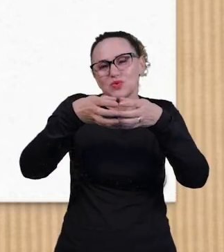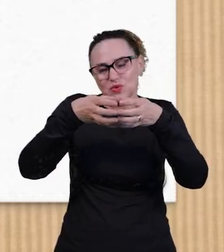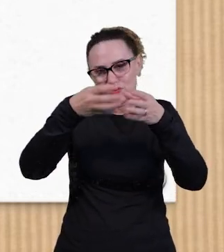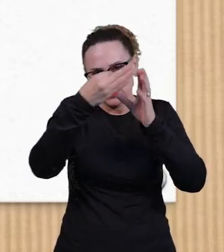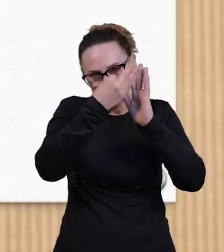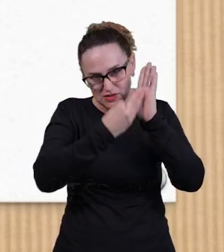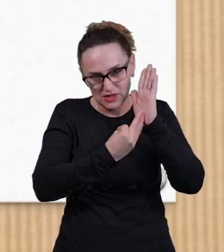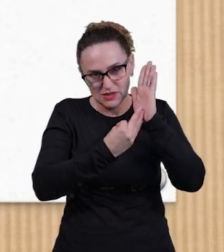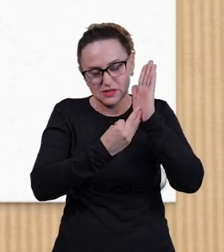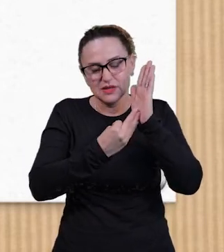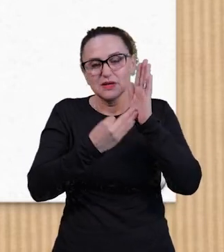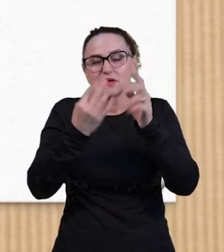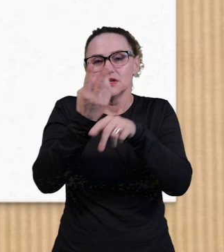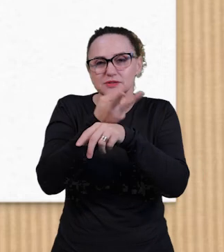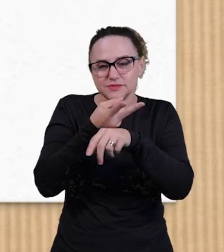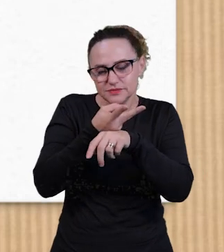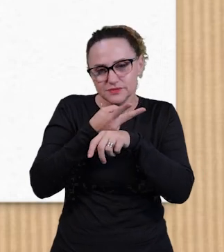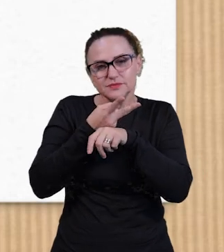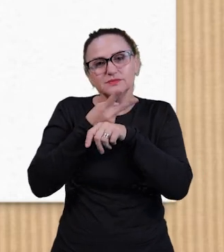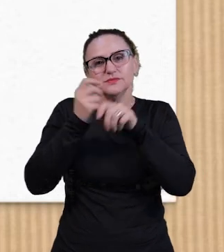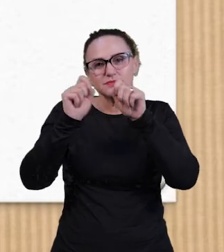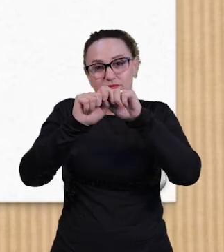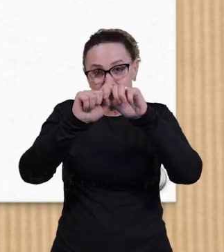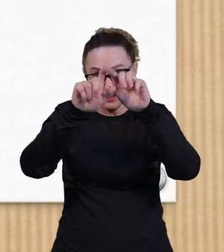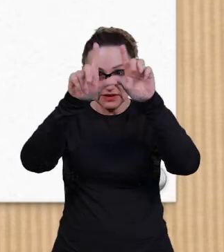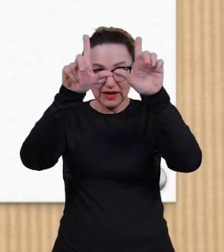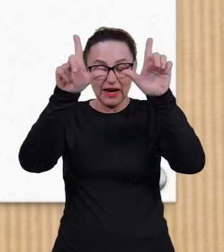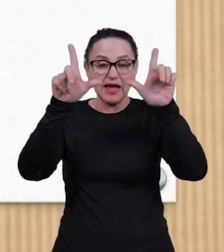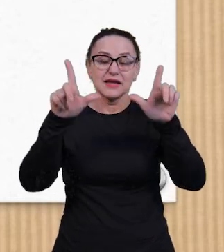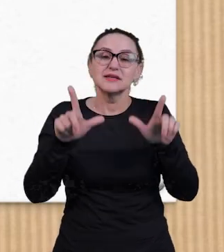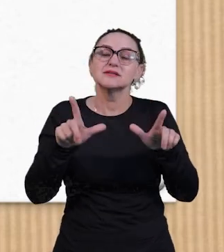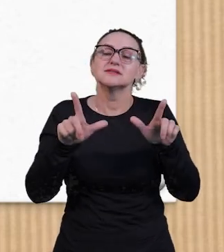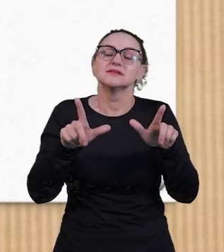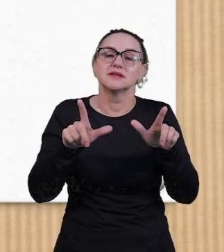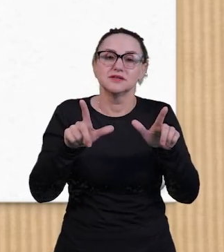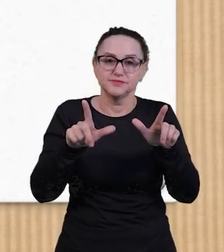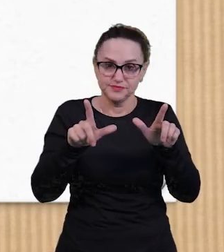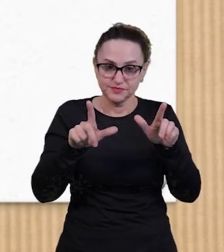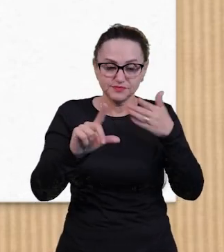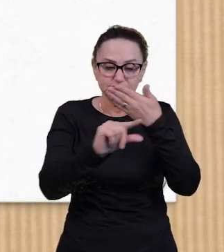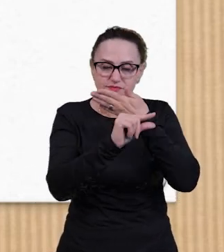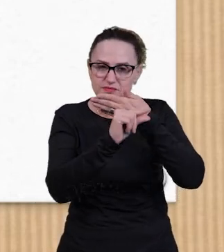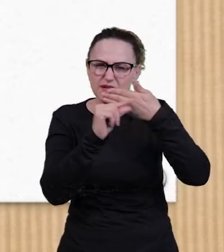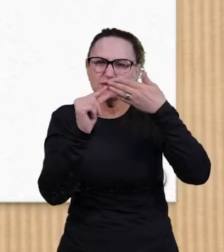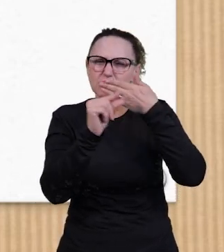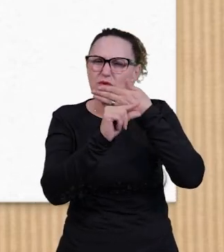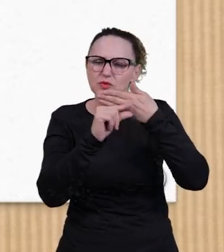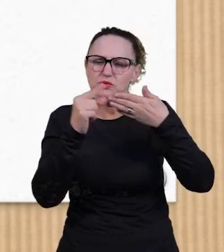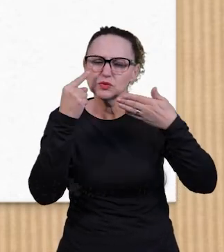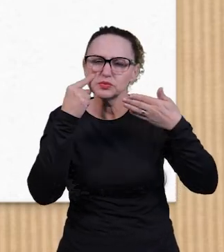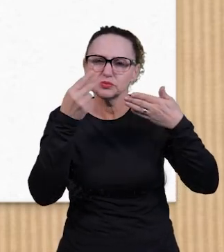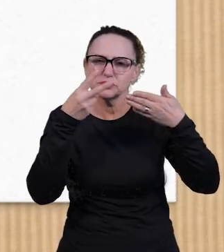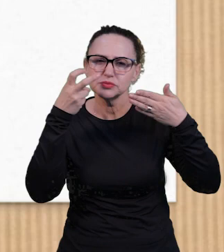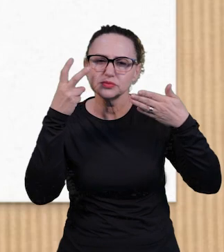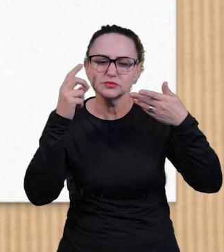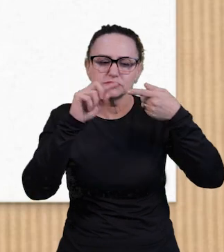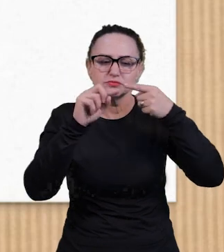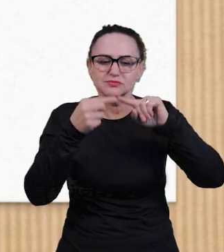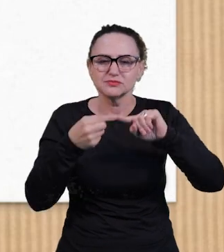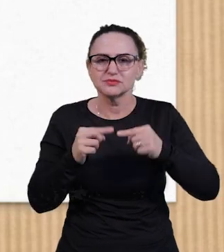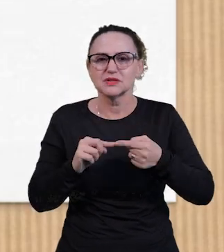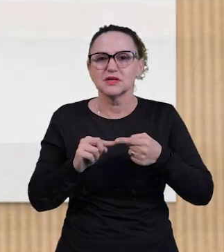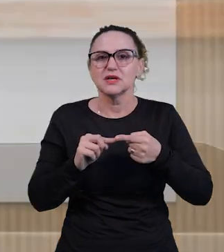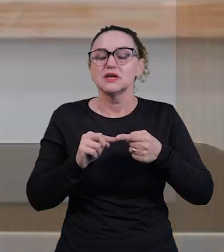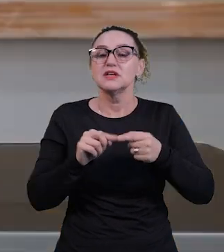buscar esclarecimentos sobre o autor e outros autores citados no mesmo, para que vocês possam, finalmente, fazer